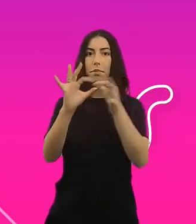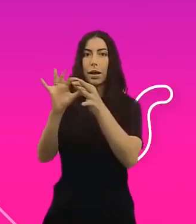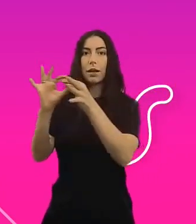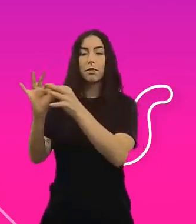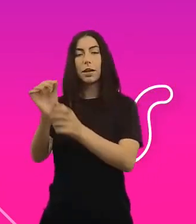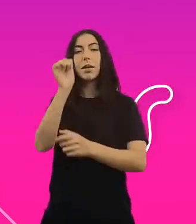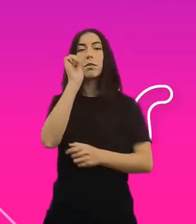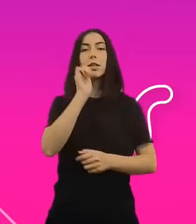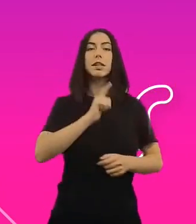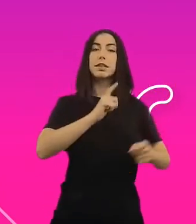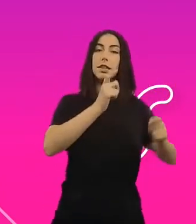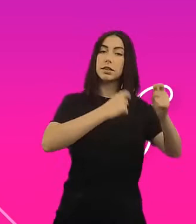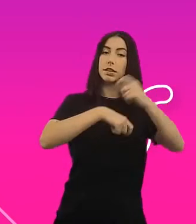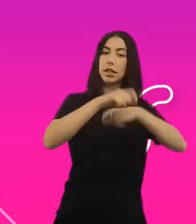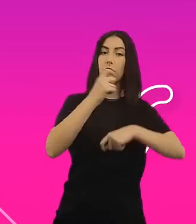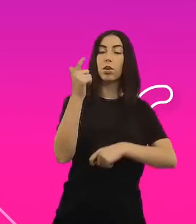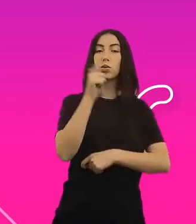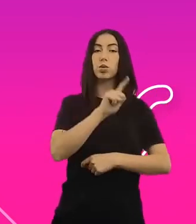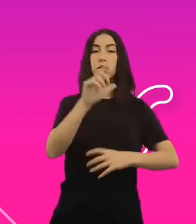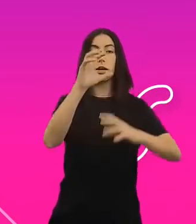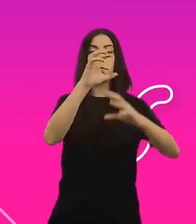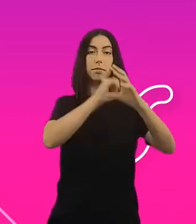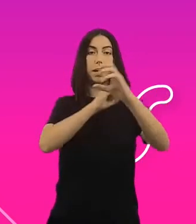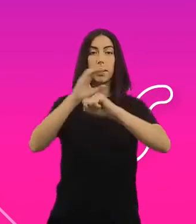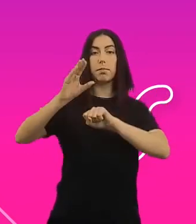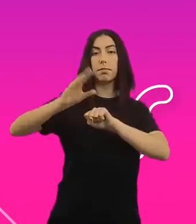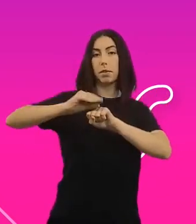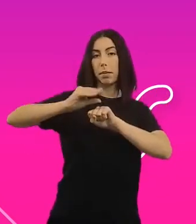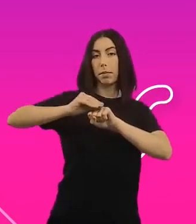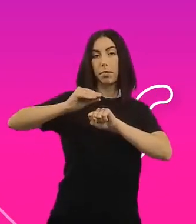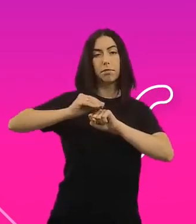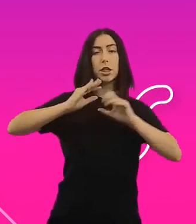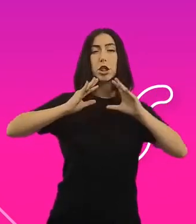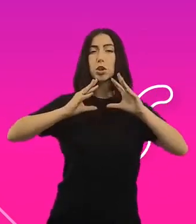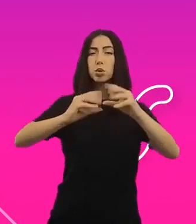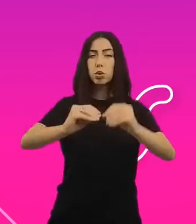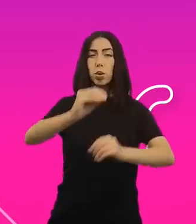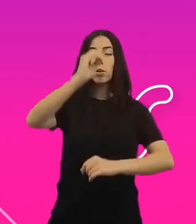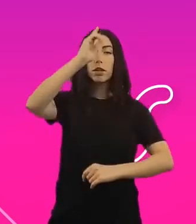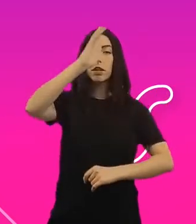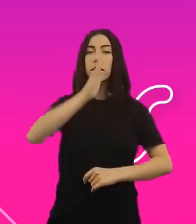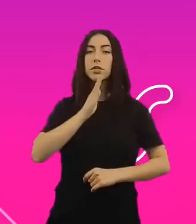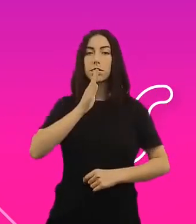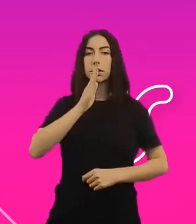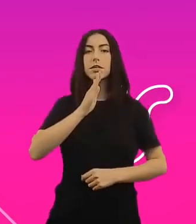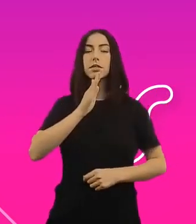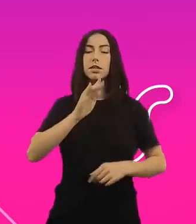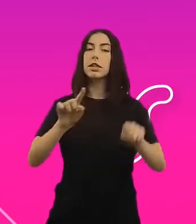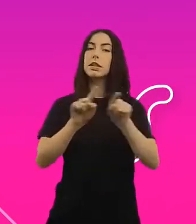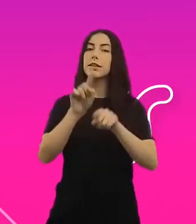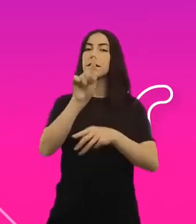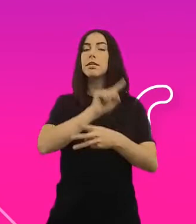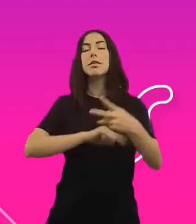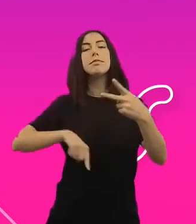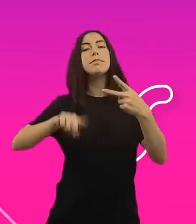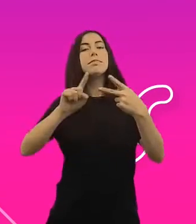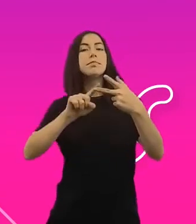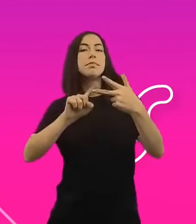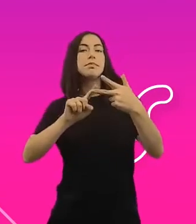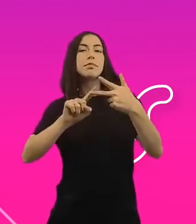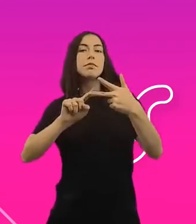também aprender. Isso tudo, claro, é gratuito. No terceiro eixo, que é o do nossos recursos, é um edital de